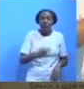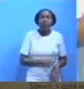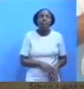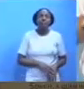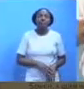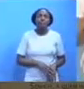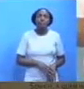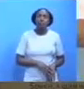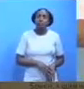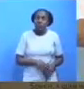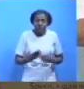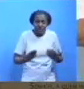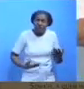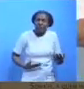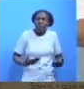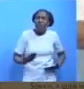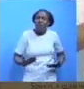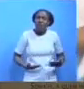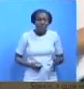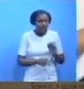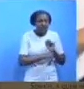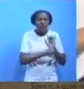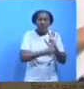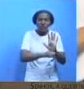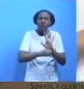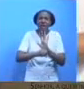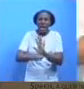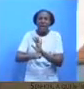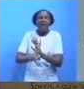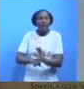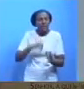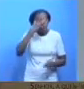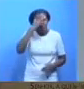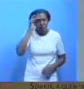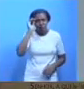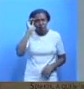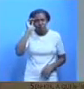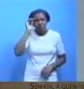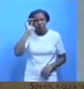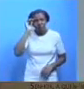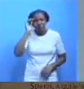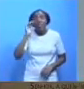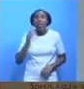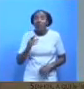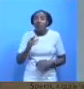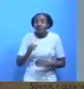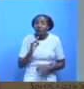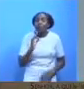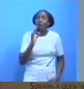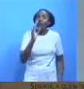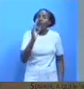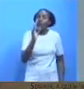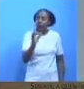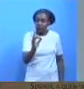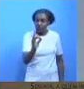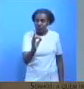a meta do rio? Chegar no mar. Acontece que aonde ele nasce, já é quase Curitiba, acho